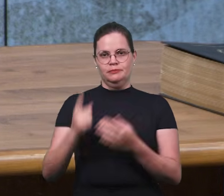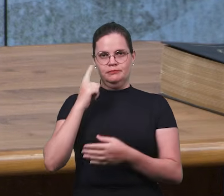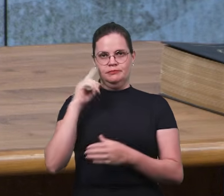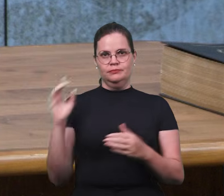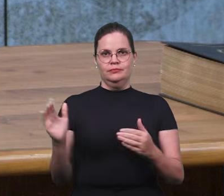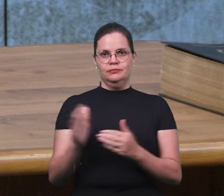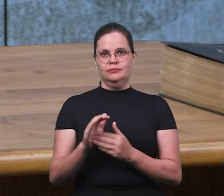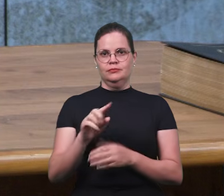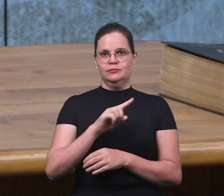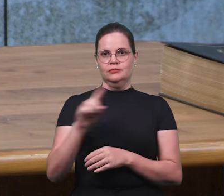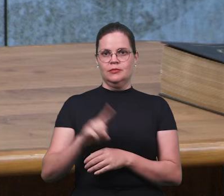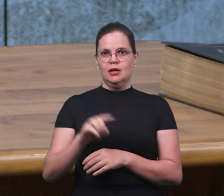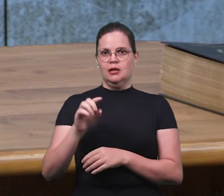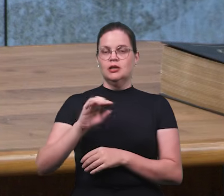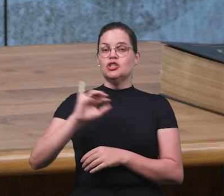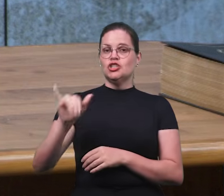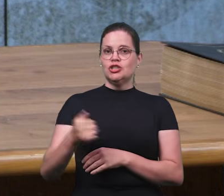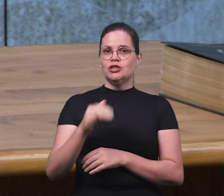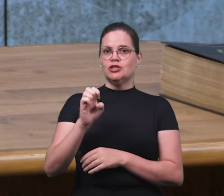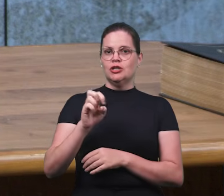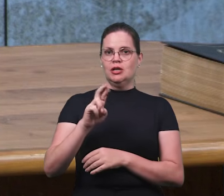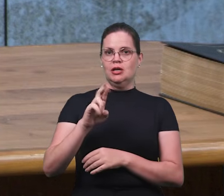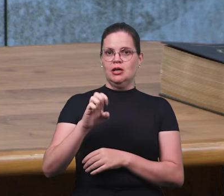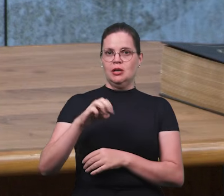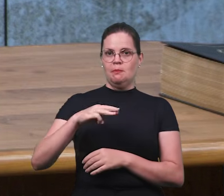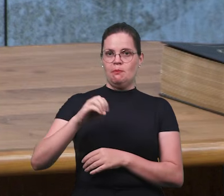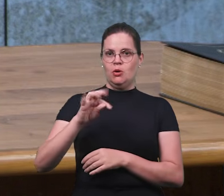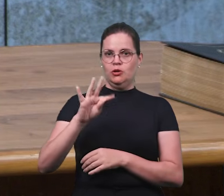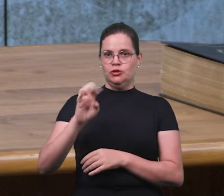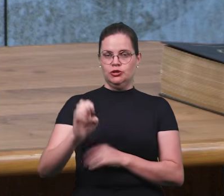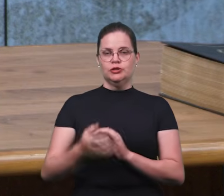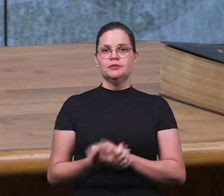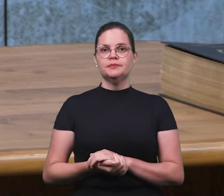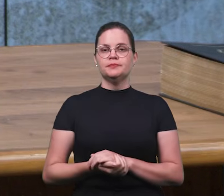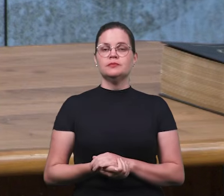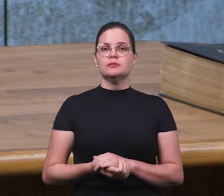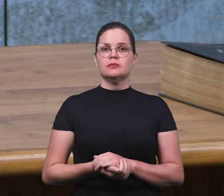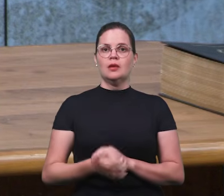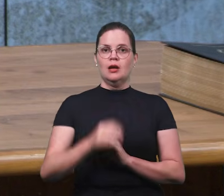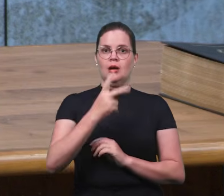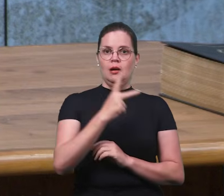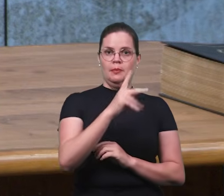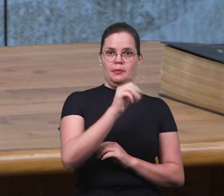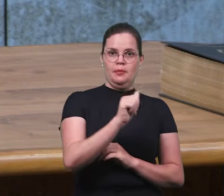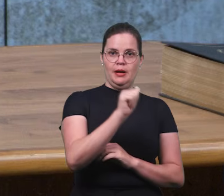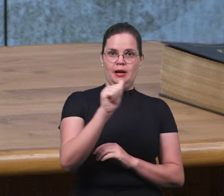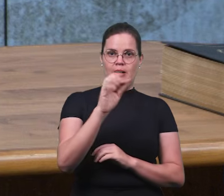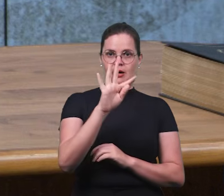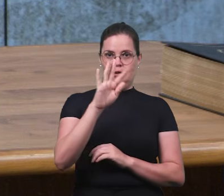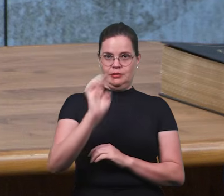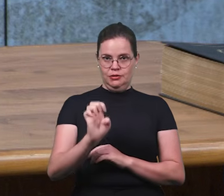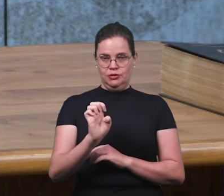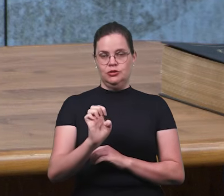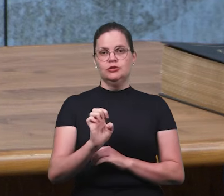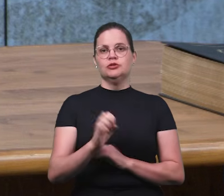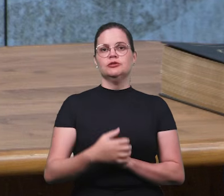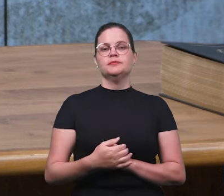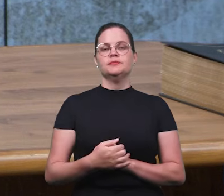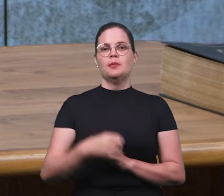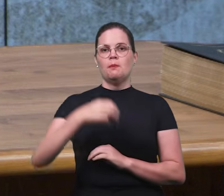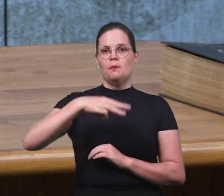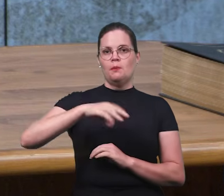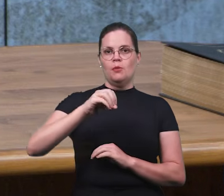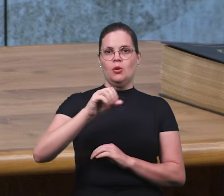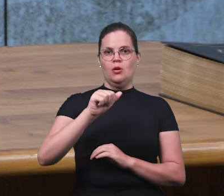e Jeremote, e dos filhos de Paate, Moabe, Adna e